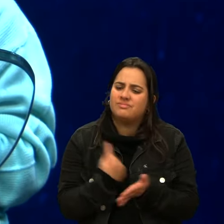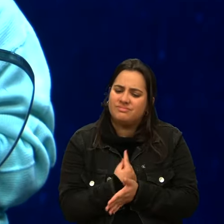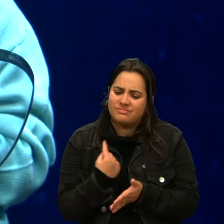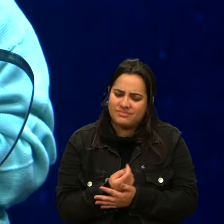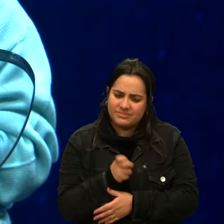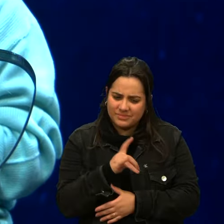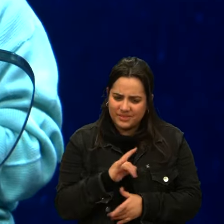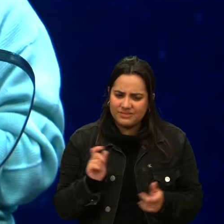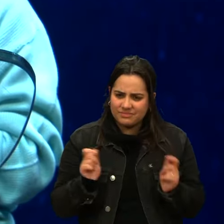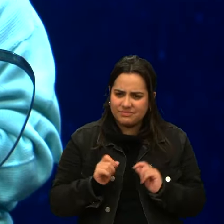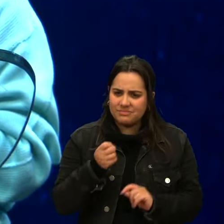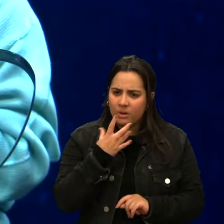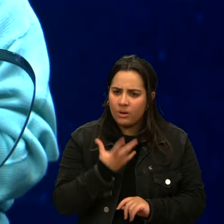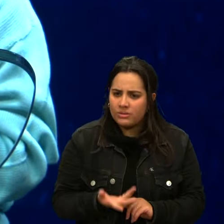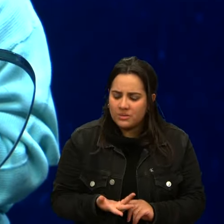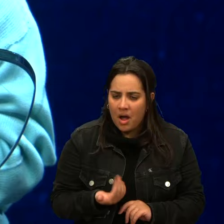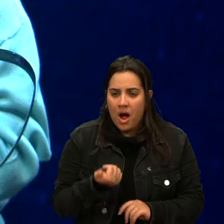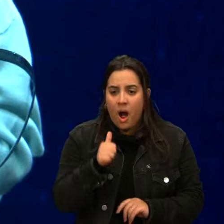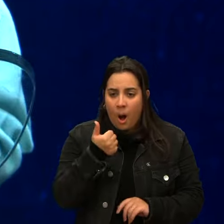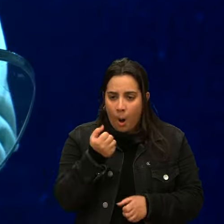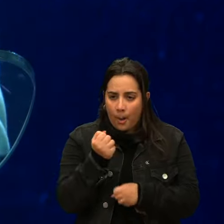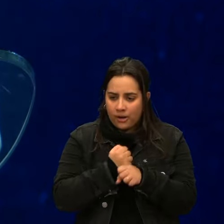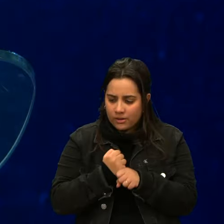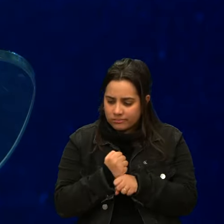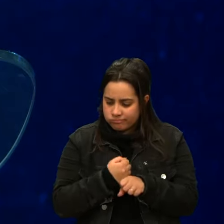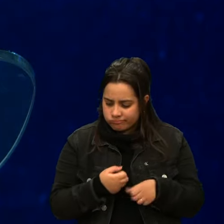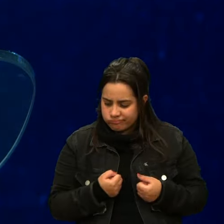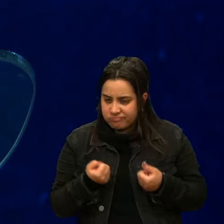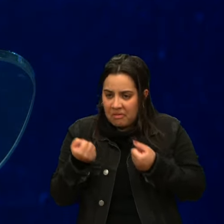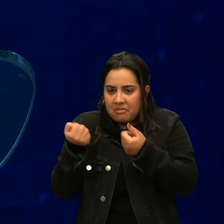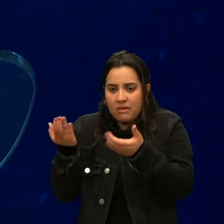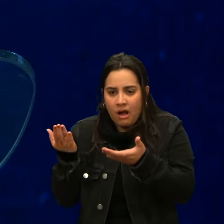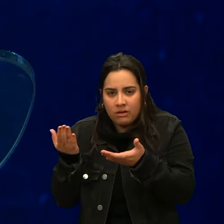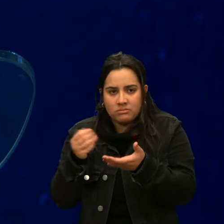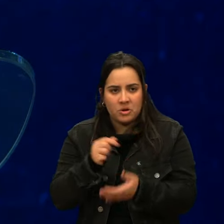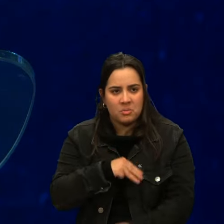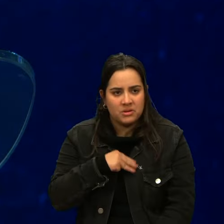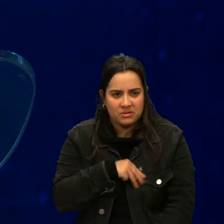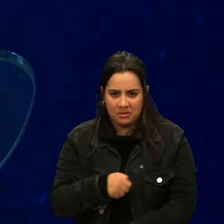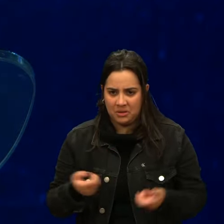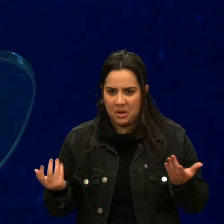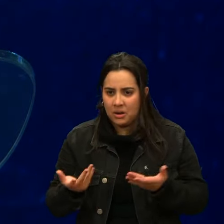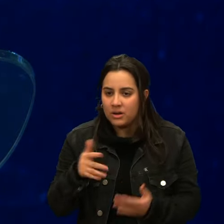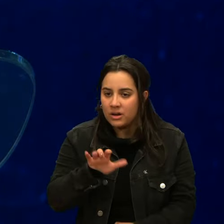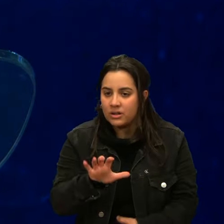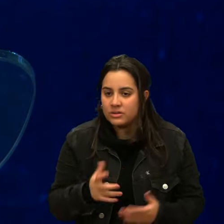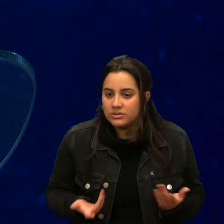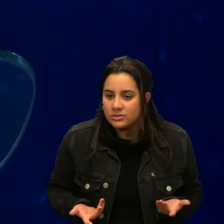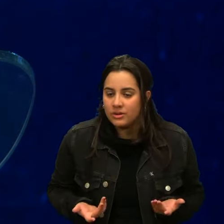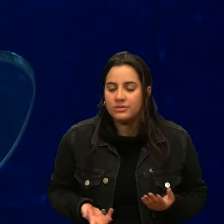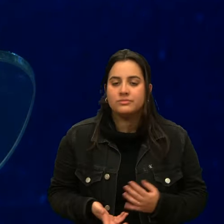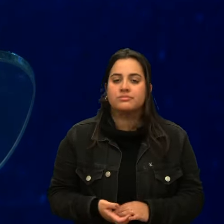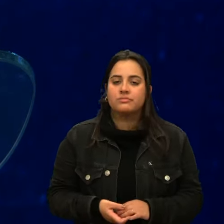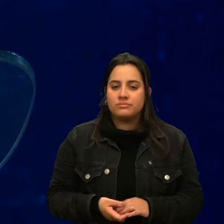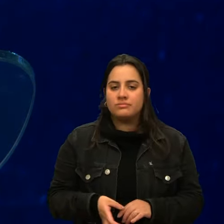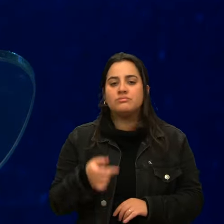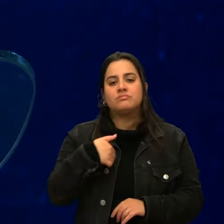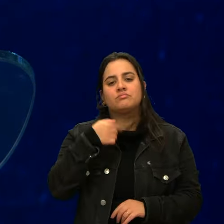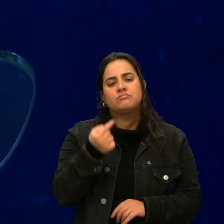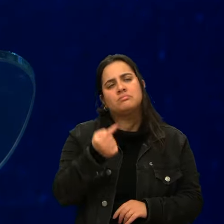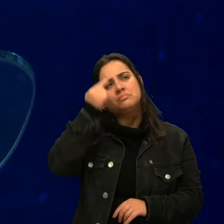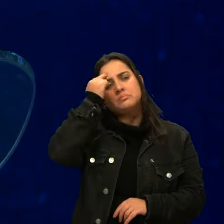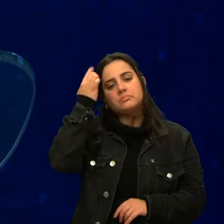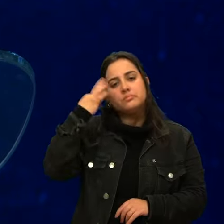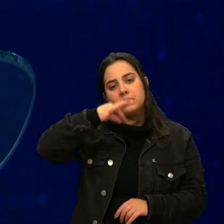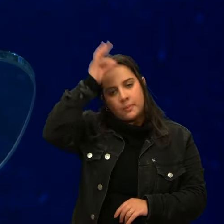pena? 11 anos entregues ao ministério e agora isso? No instante em que pensei isso, o Espírito